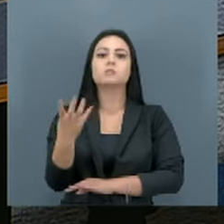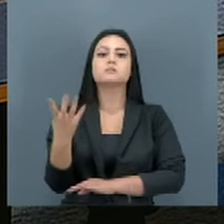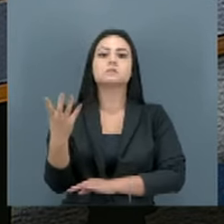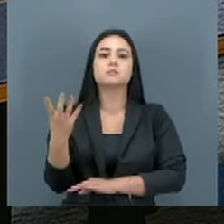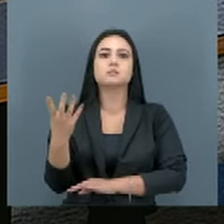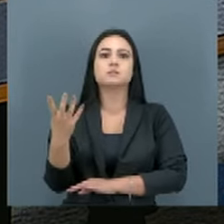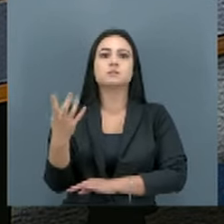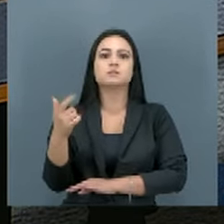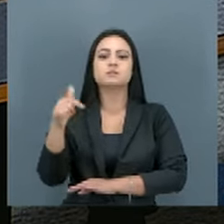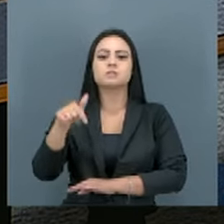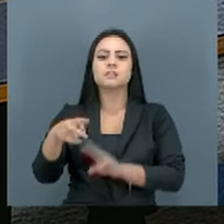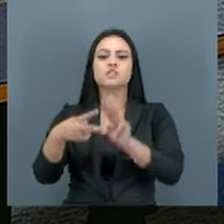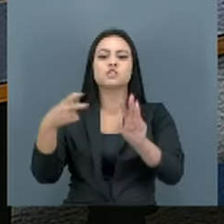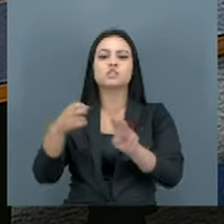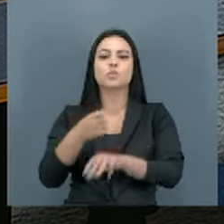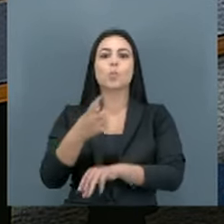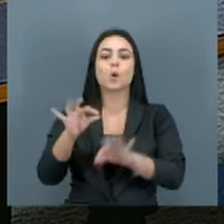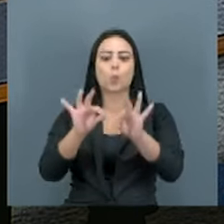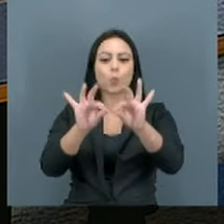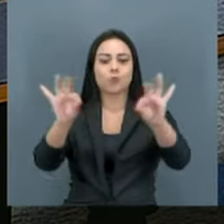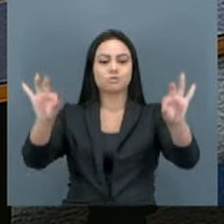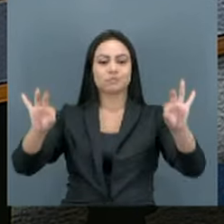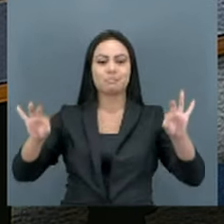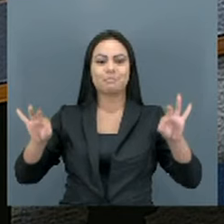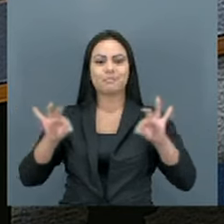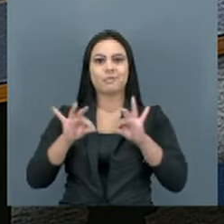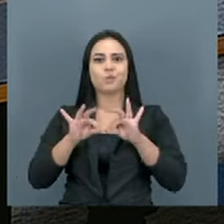na reserva indígena? Qual o tamanho da área?